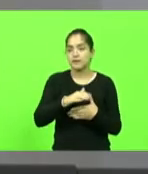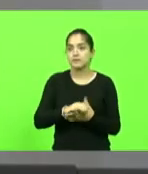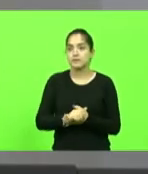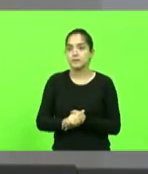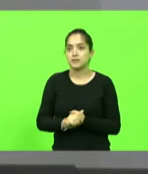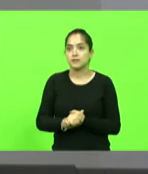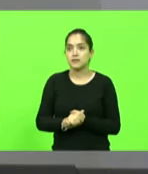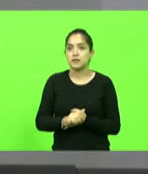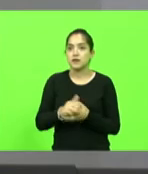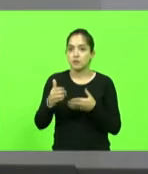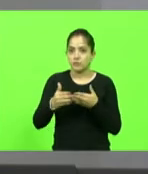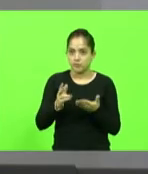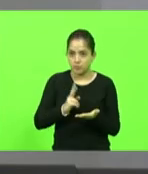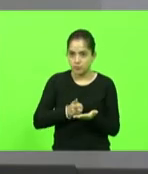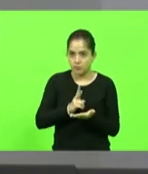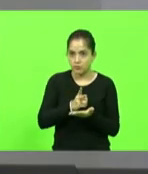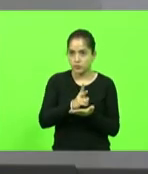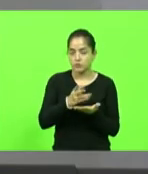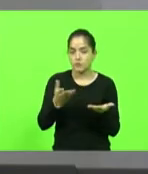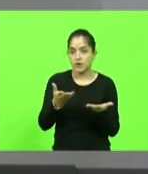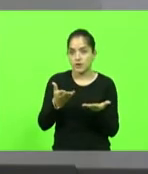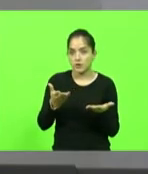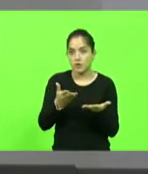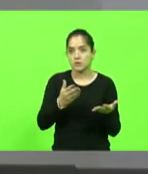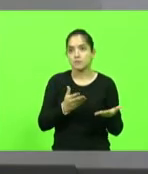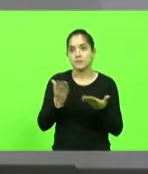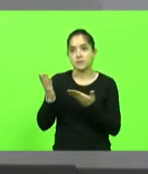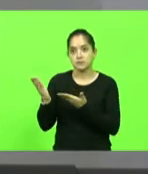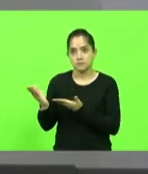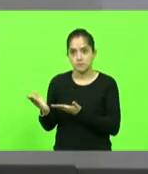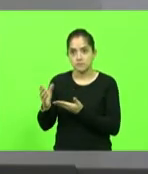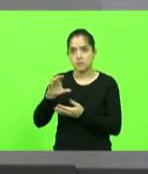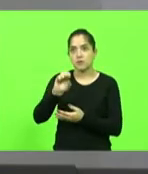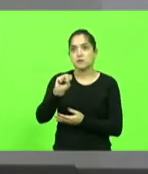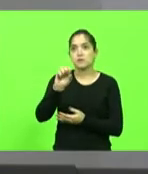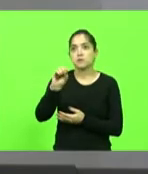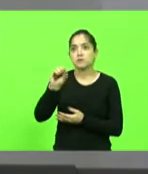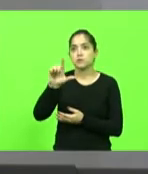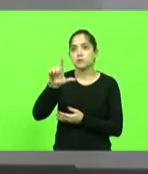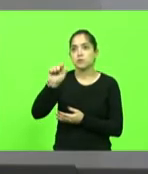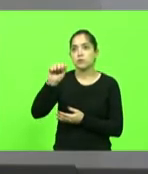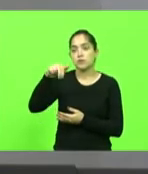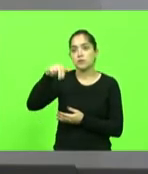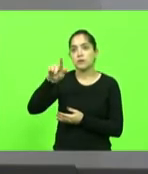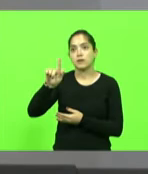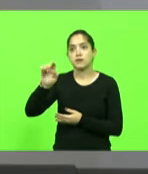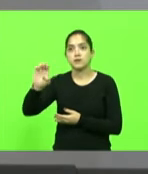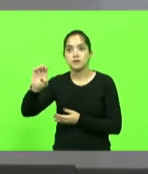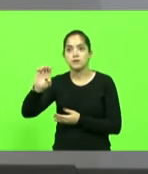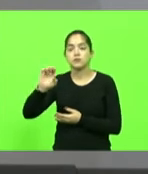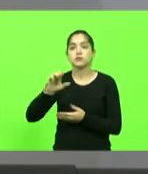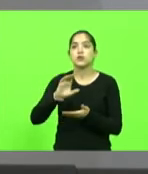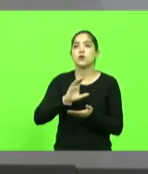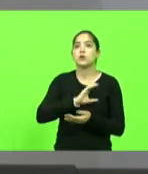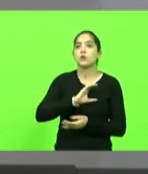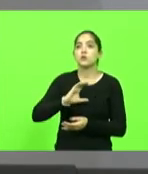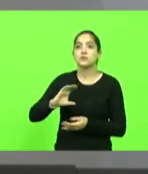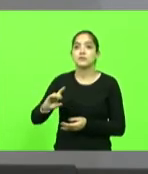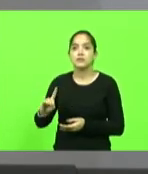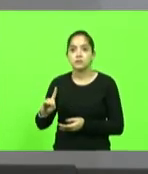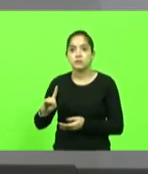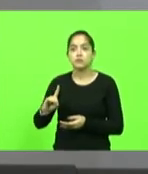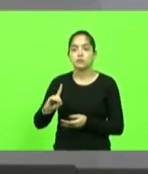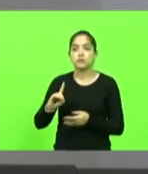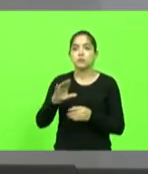Nós seguimos as falas. Agora eu passo a palavra, então, a Solange Bueno, que é coordenadora-geral do Fórum Estadual